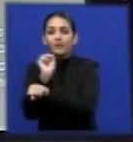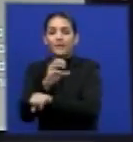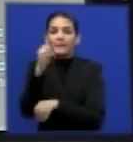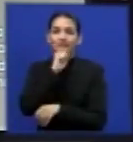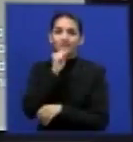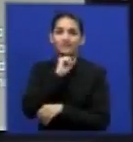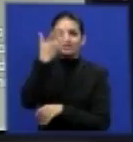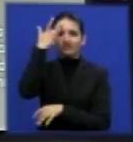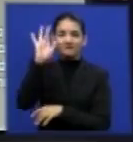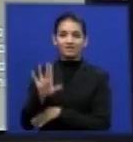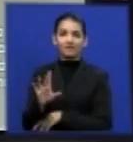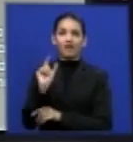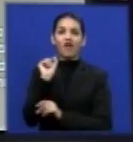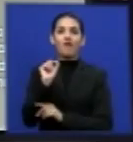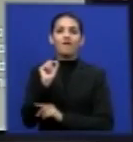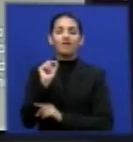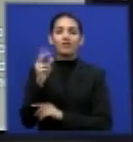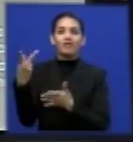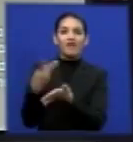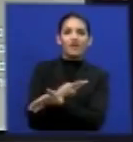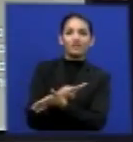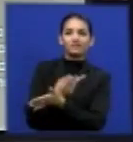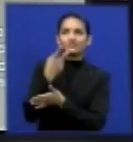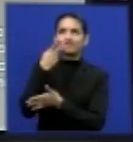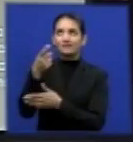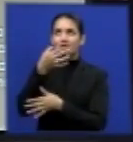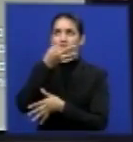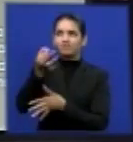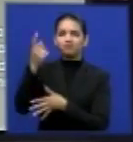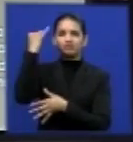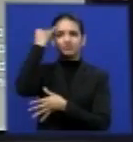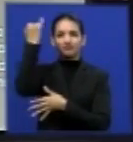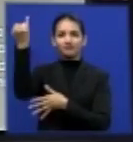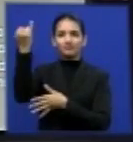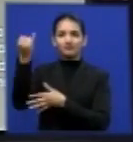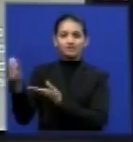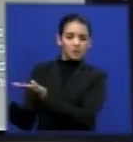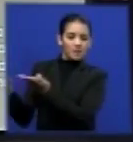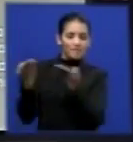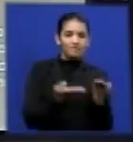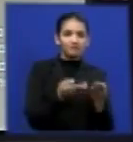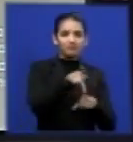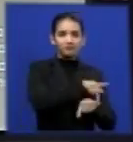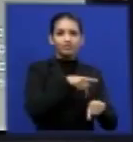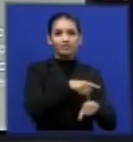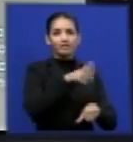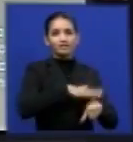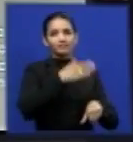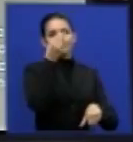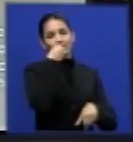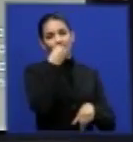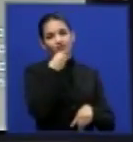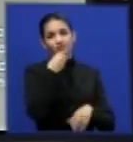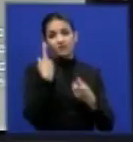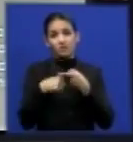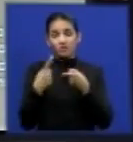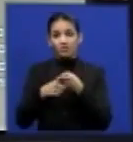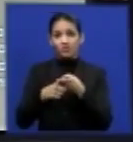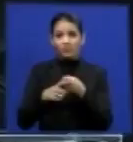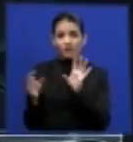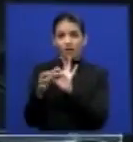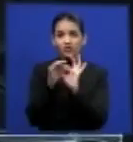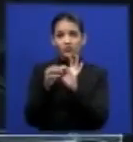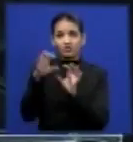gerenciamento desse tipo de resíduo A Comunidade Europeia tem normas rígidas pro tratamento e